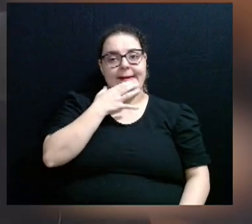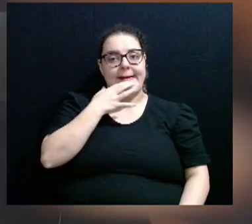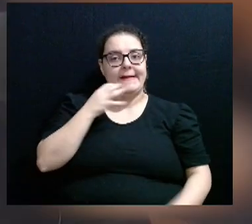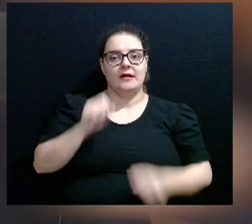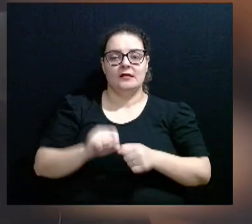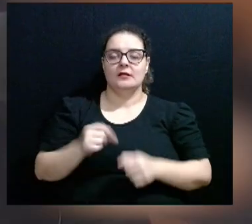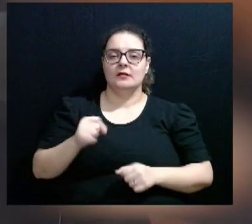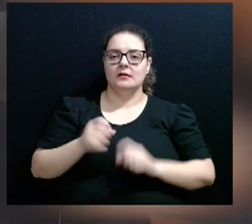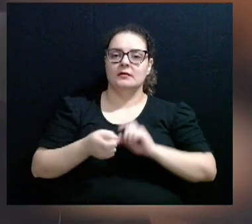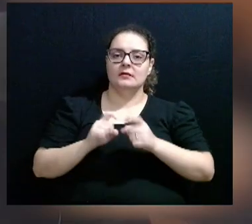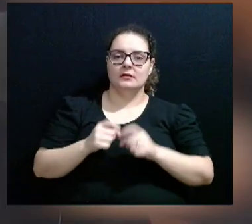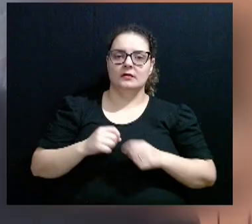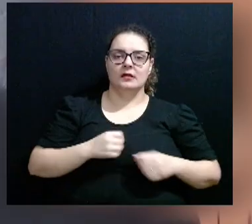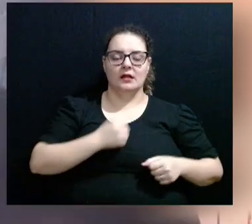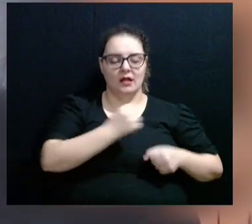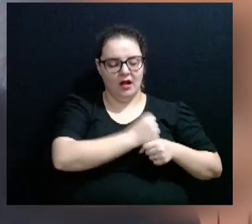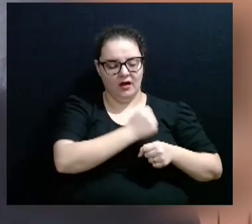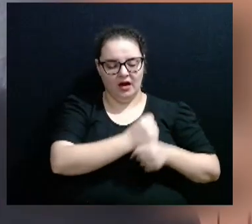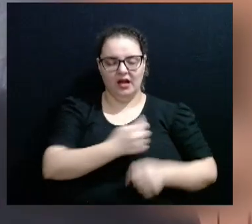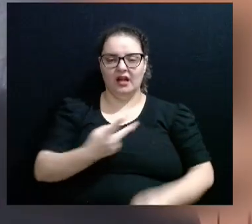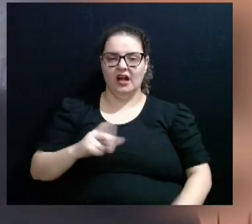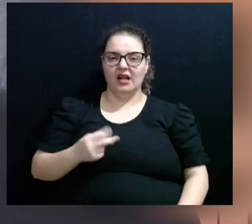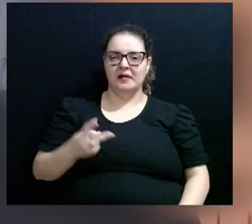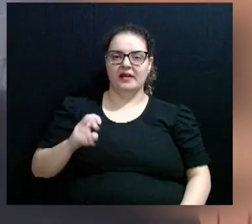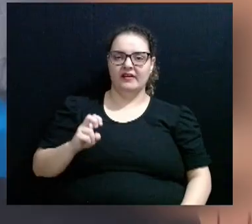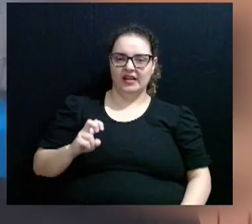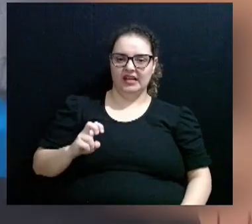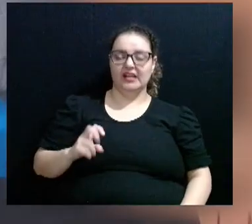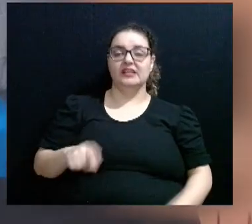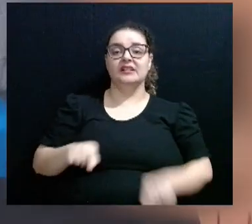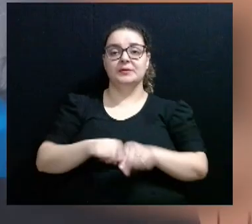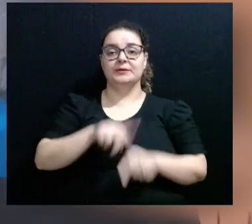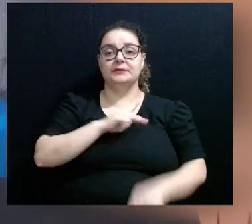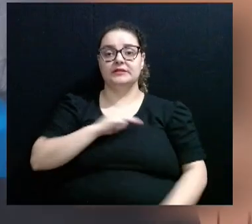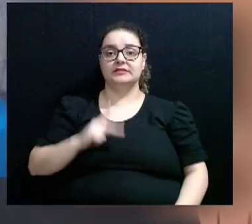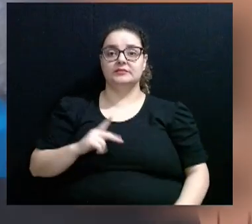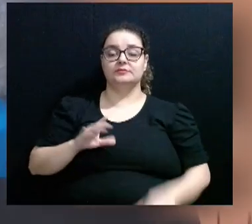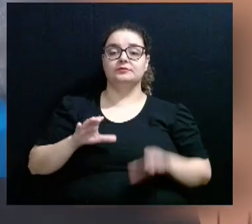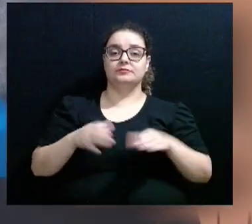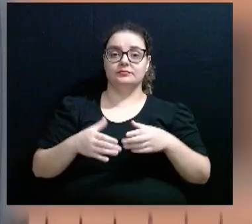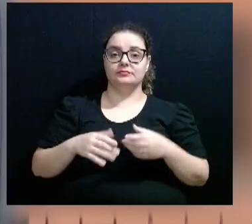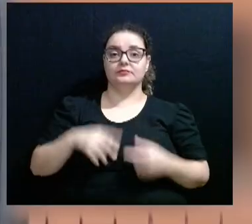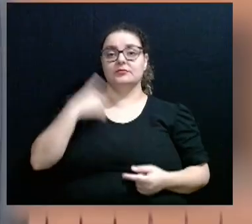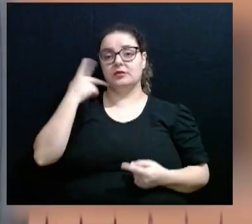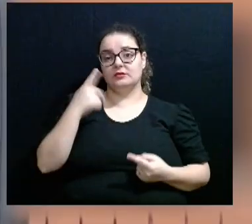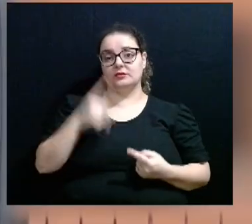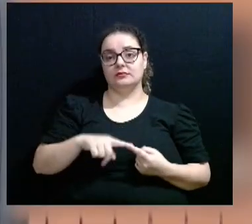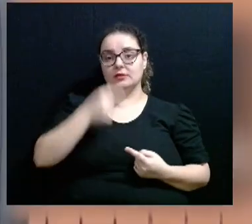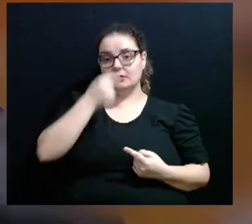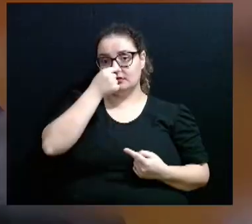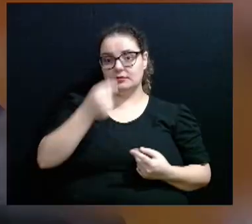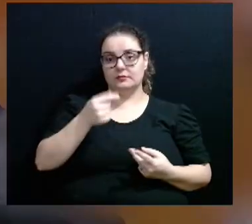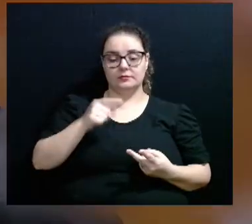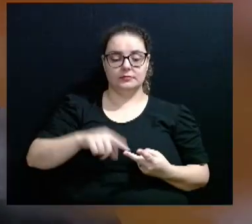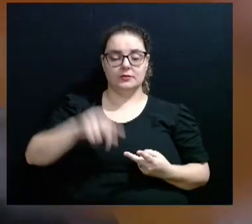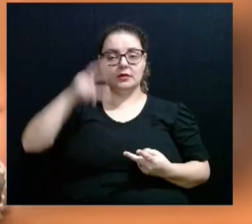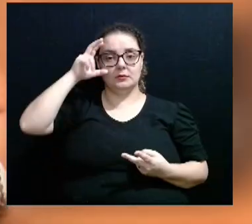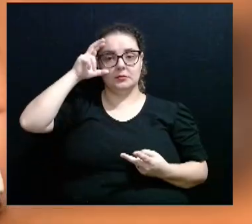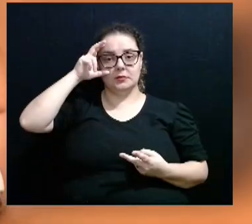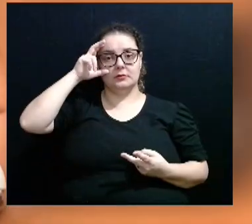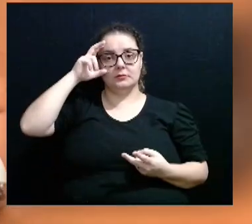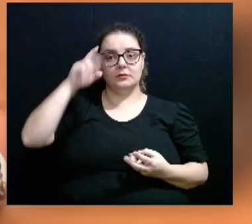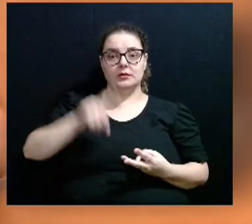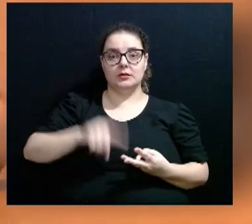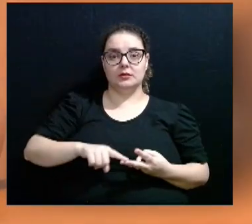de 2025. Além do presidente, o grupo também é formado pelos vereadores Roberto Alves, Carlinhos Camelô, Dr. Ianco